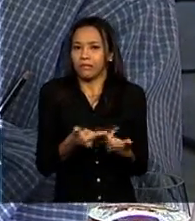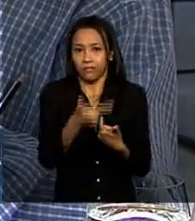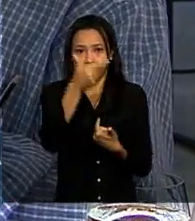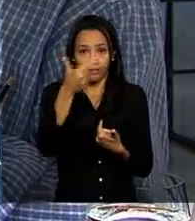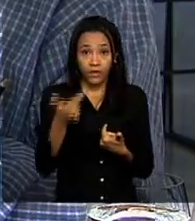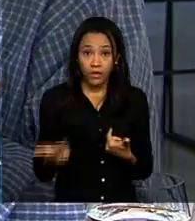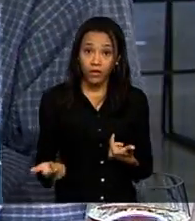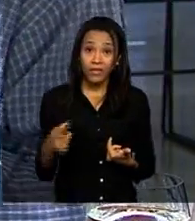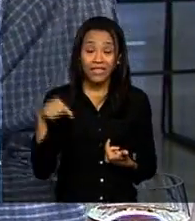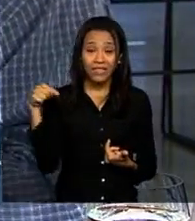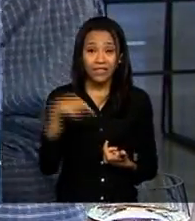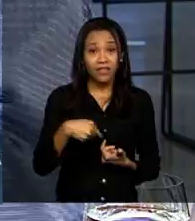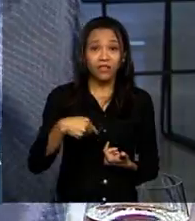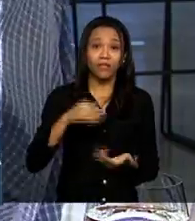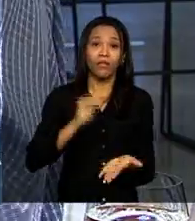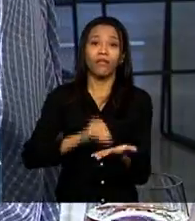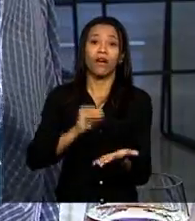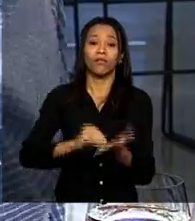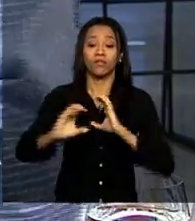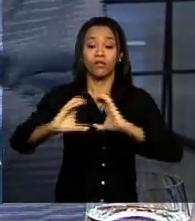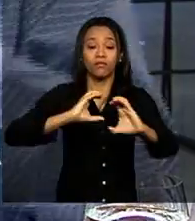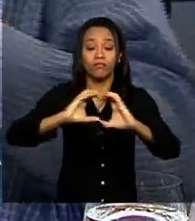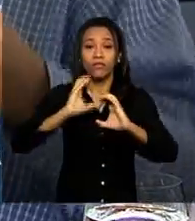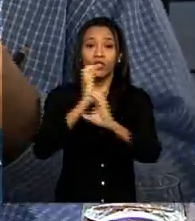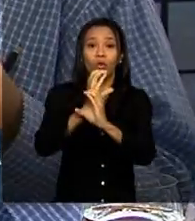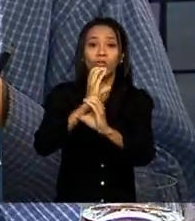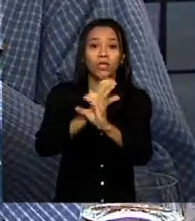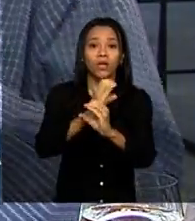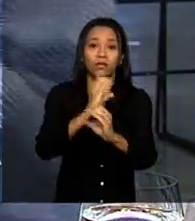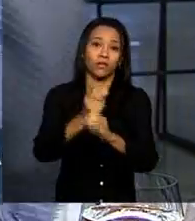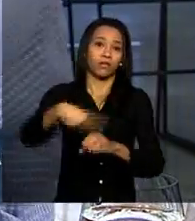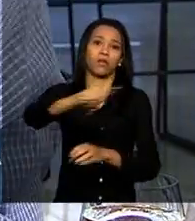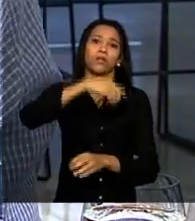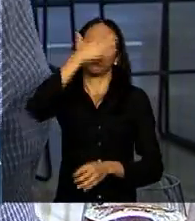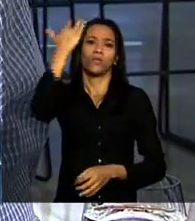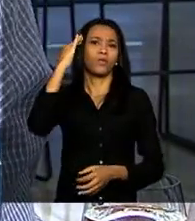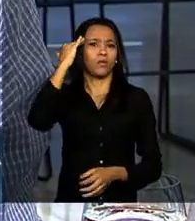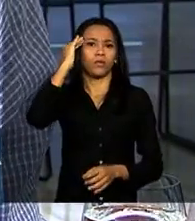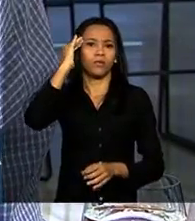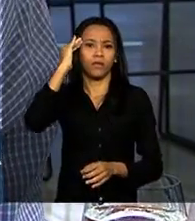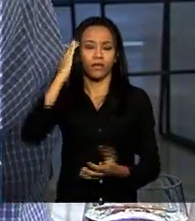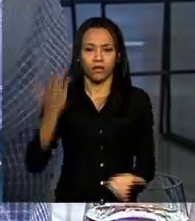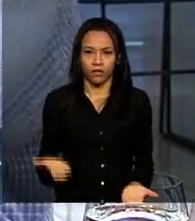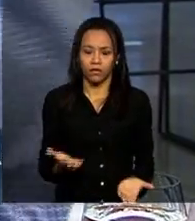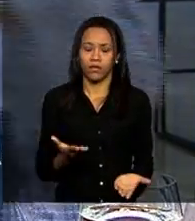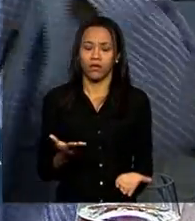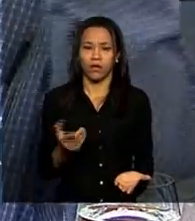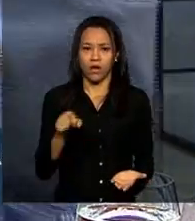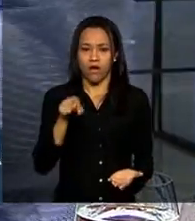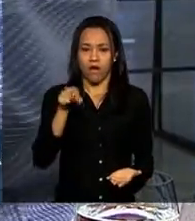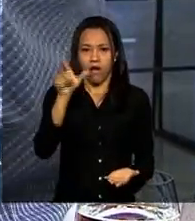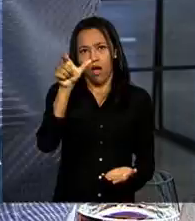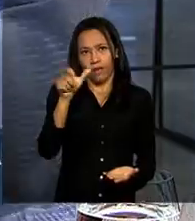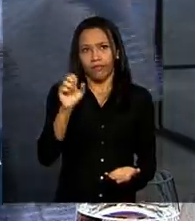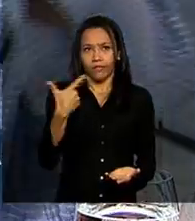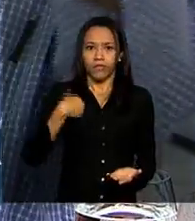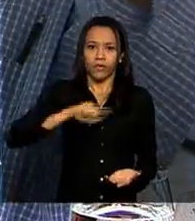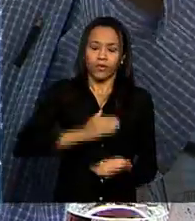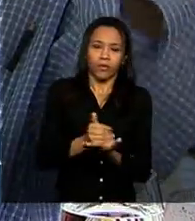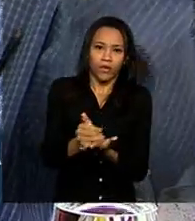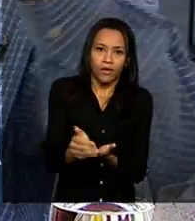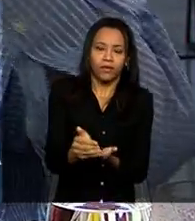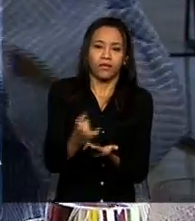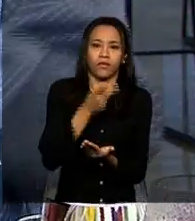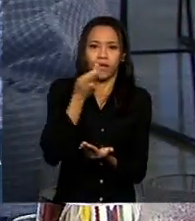porque é uma coisa de comunicação importante né mas as pessoas não entenderam você falando agora a gente começa outras